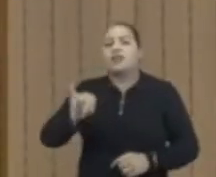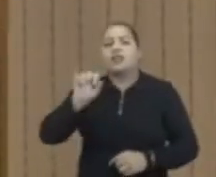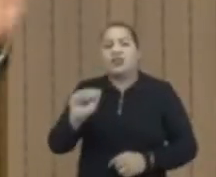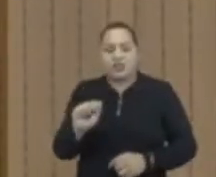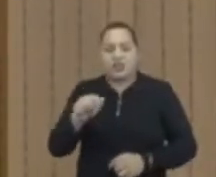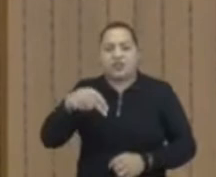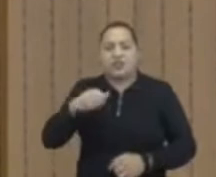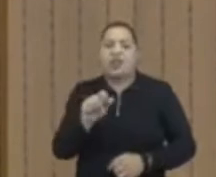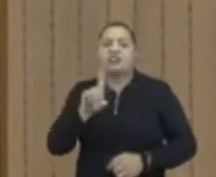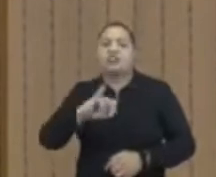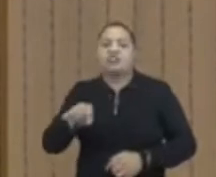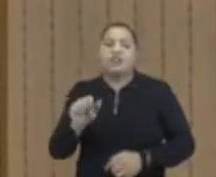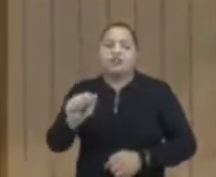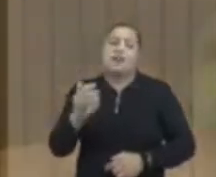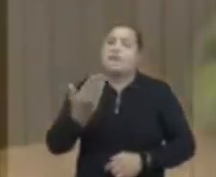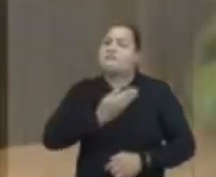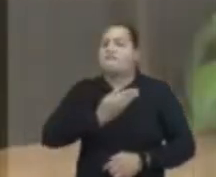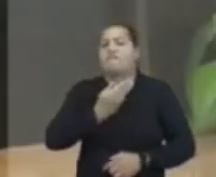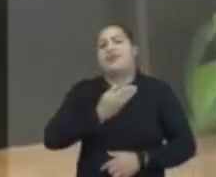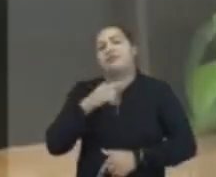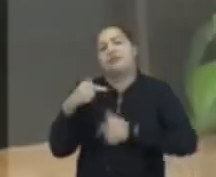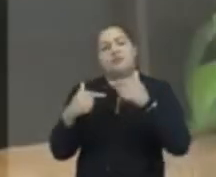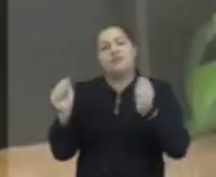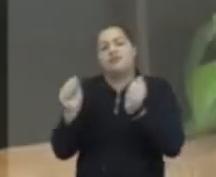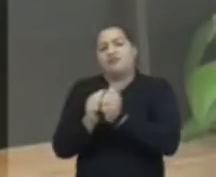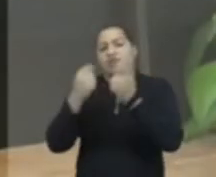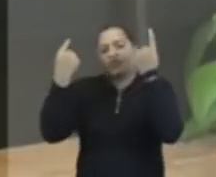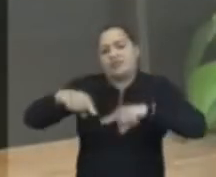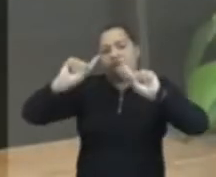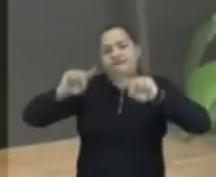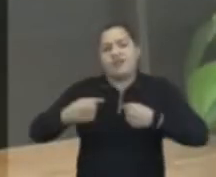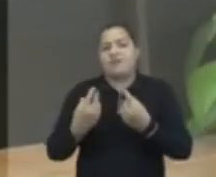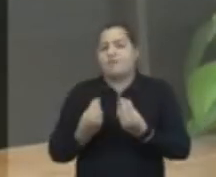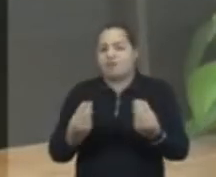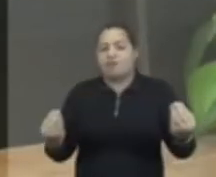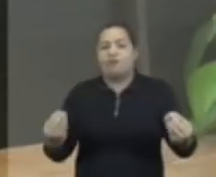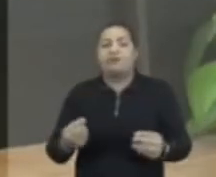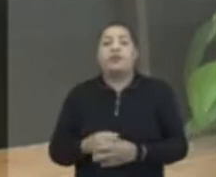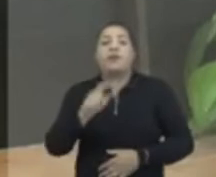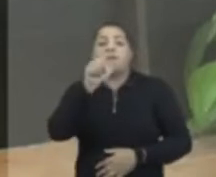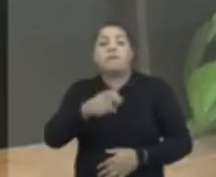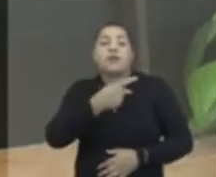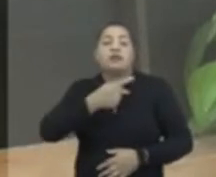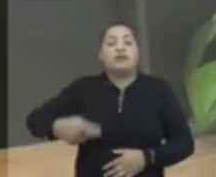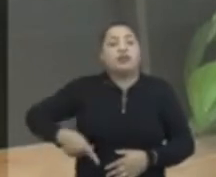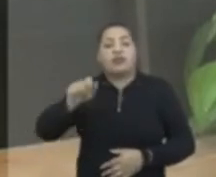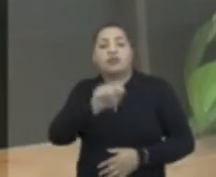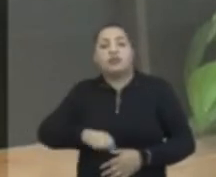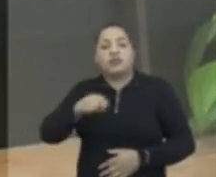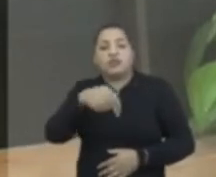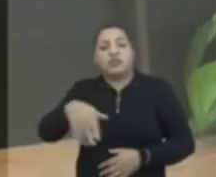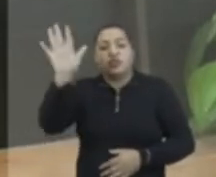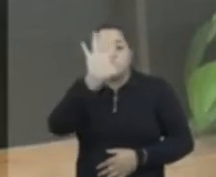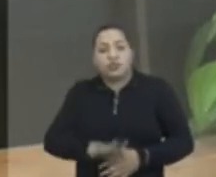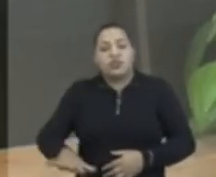uma amiga aqui de trabalho também de eleitoral de muitos desafios, o presidente da Associação Nacional dos Membros